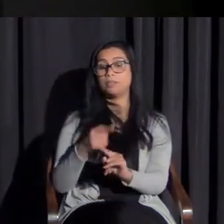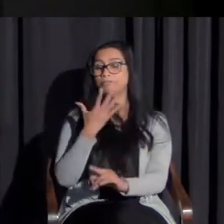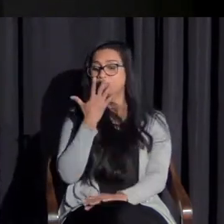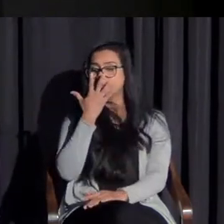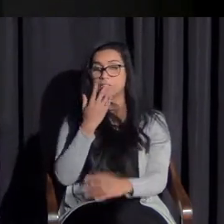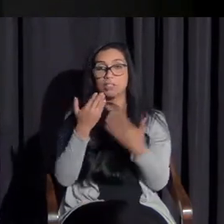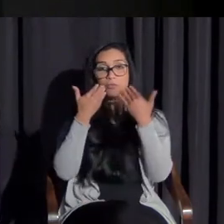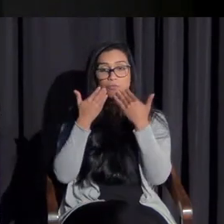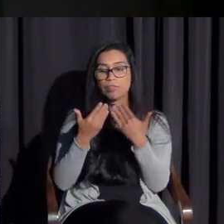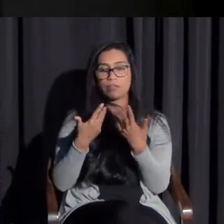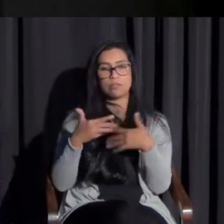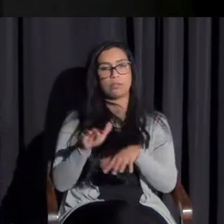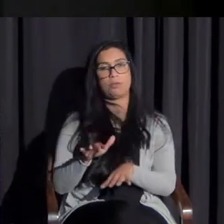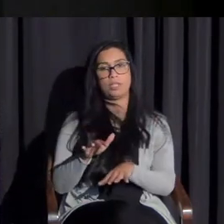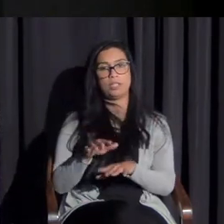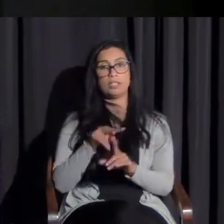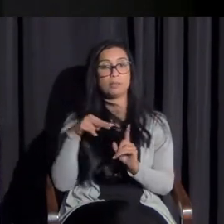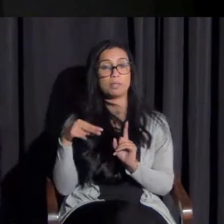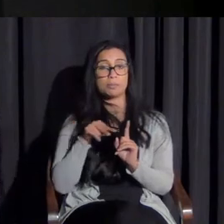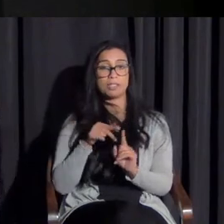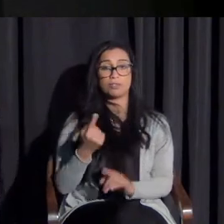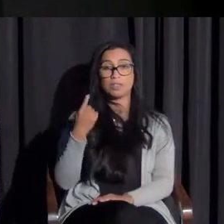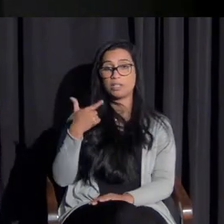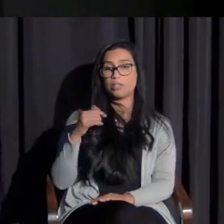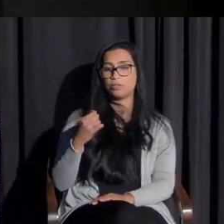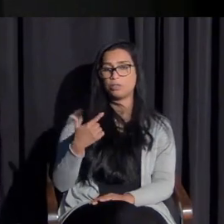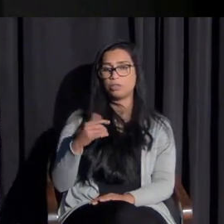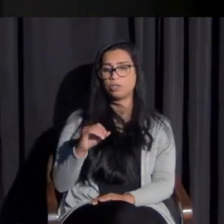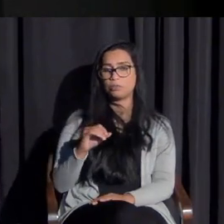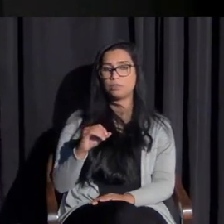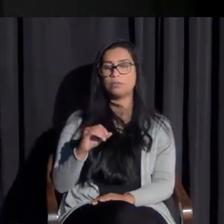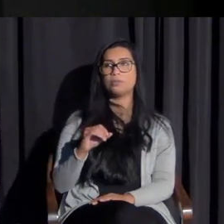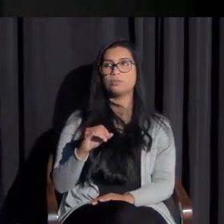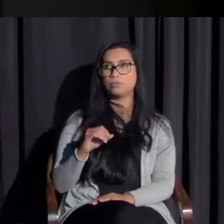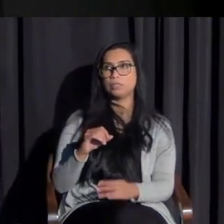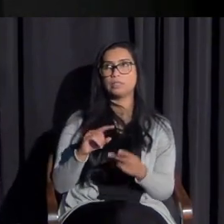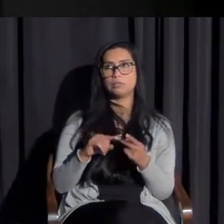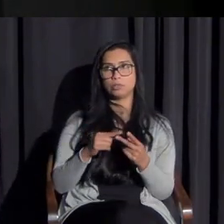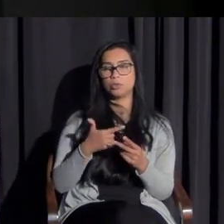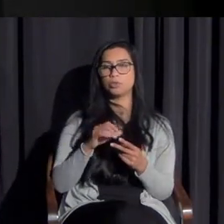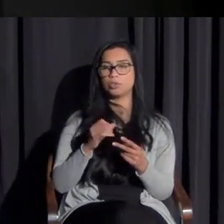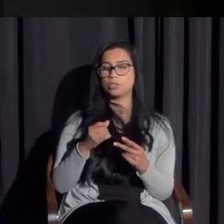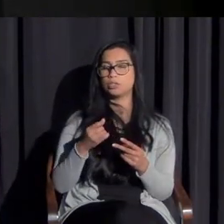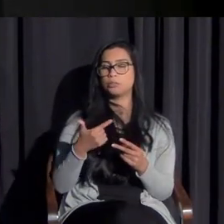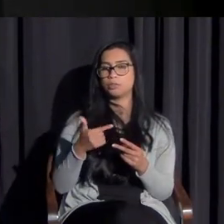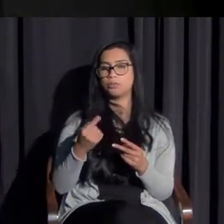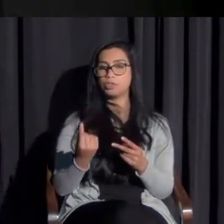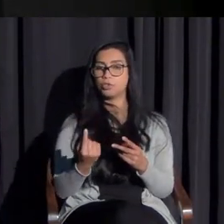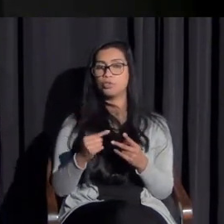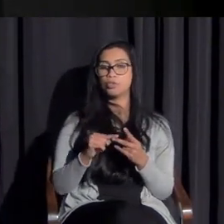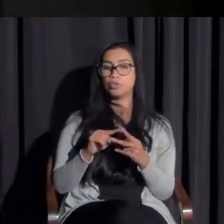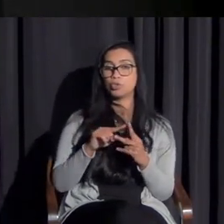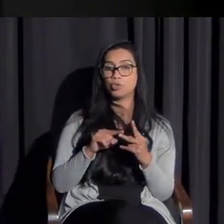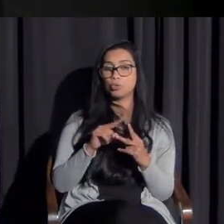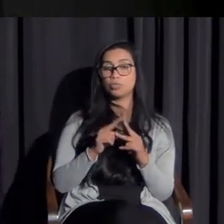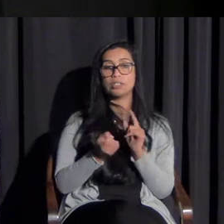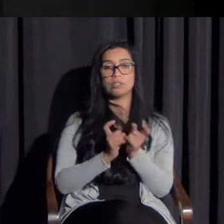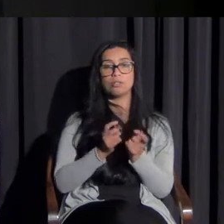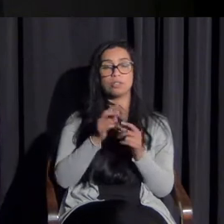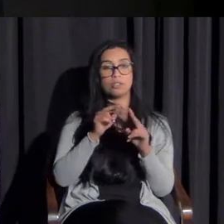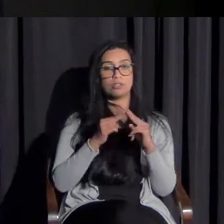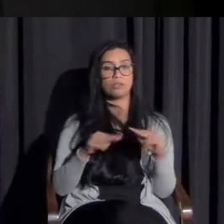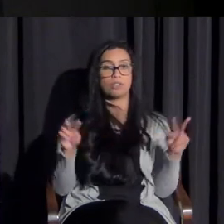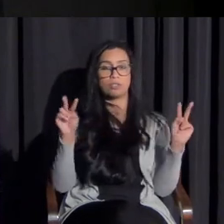E, nessa perspectiva, em 2020, né, e 2021, nas edições virtuais online que a gente teve,